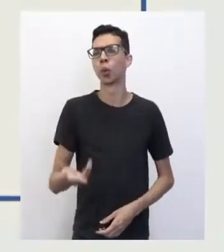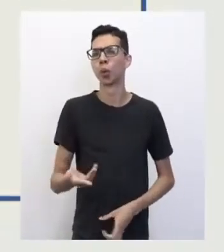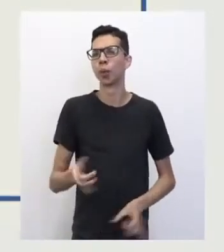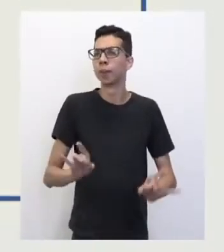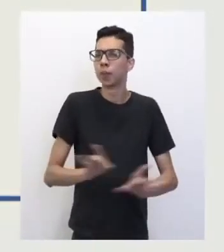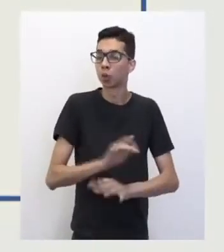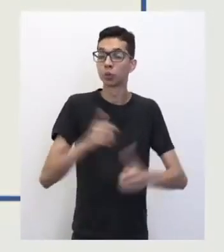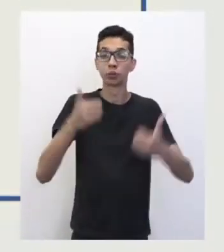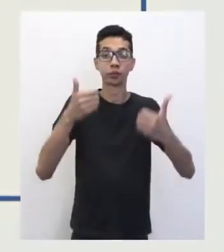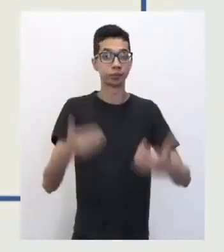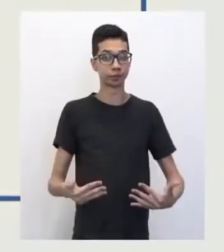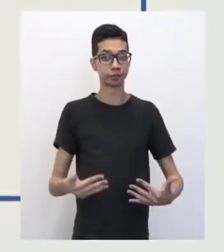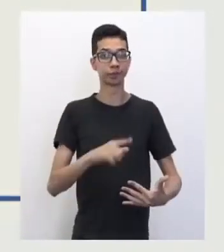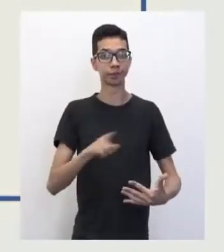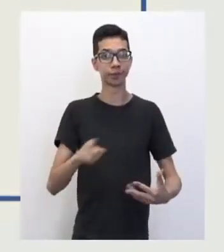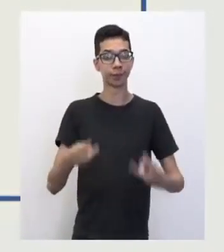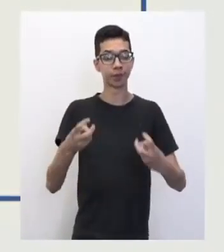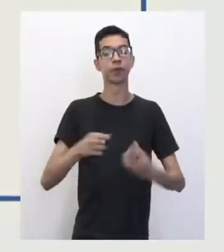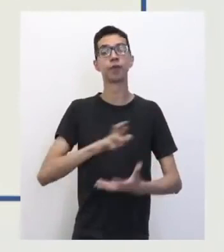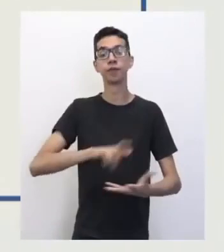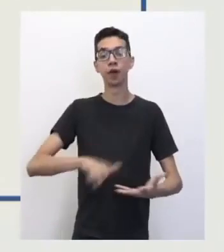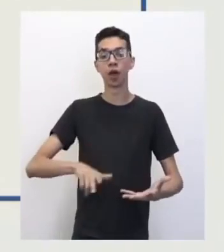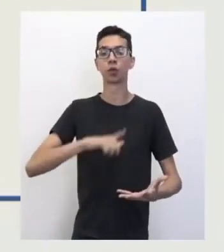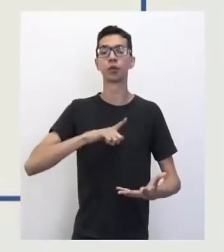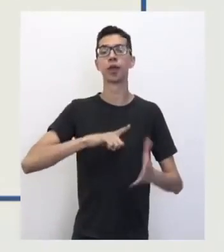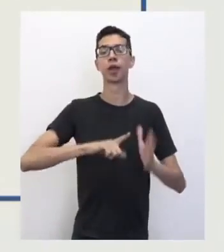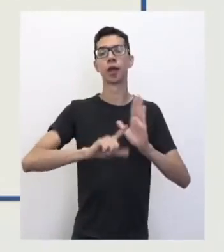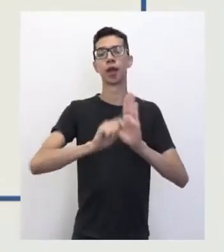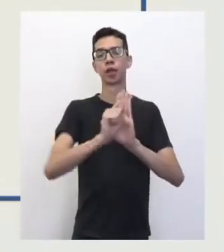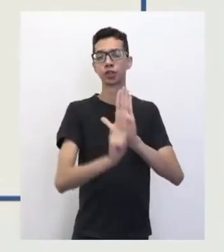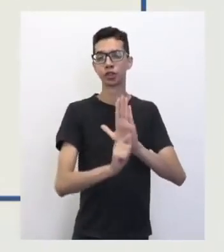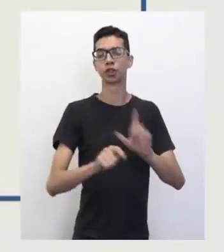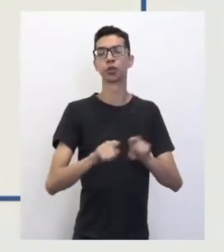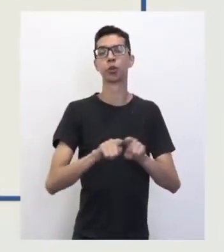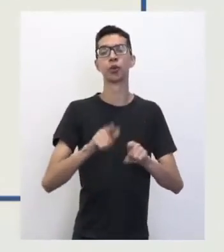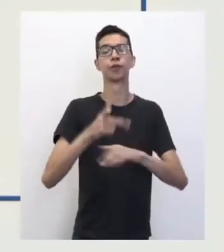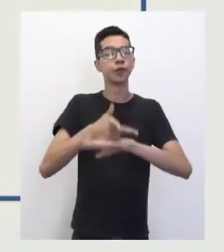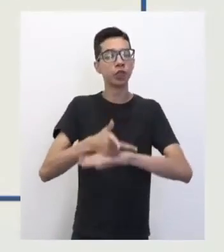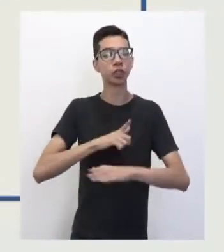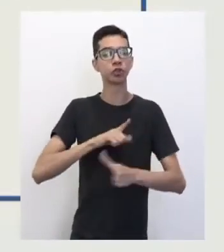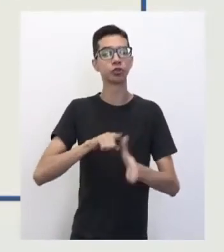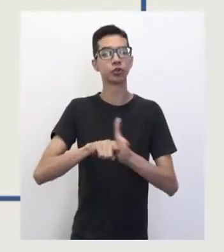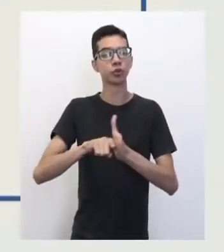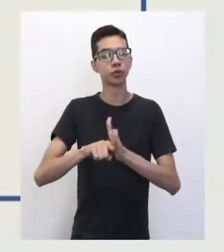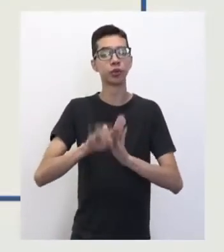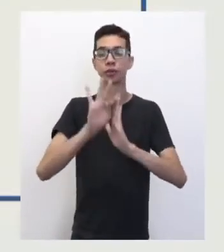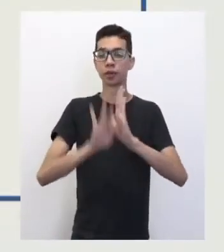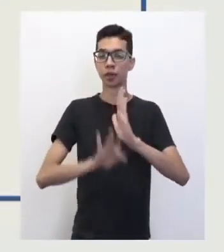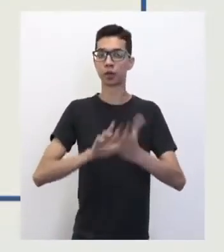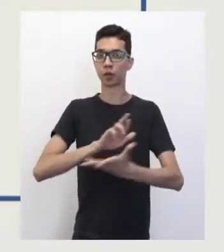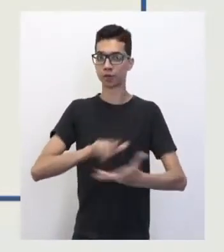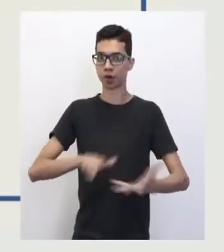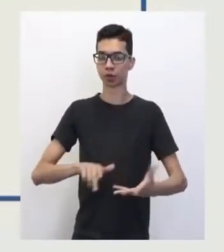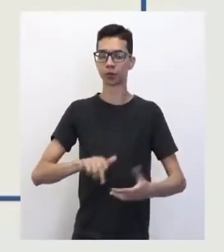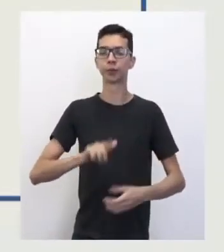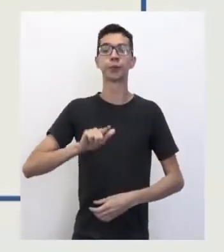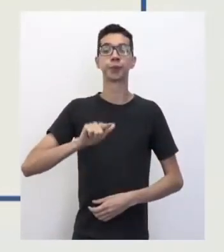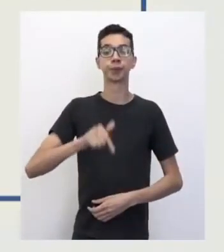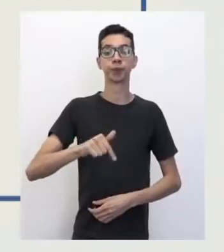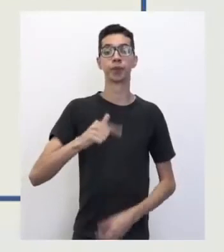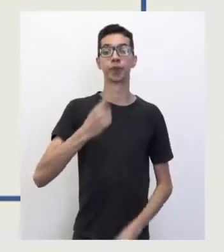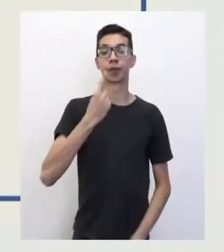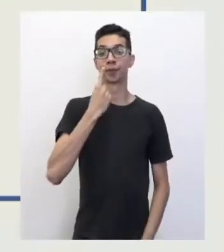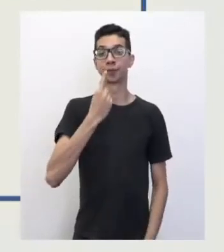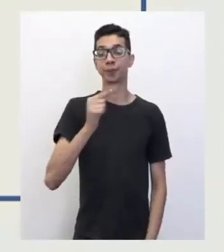se depara com milhares de artigos, vídeos, textos e pesquisas. Na sequência, nós temos algo